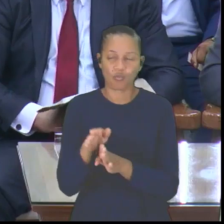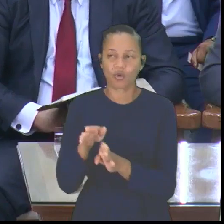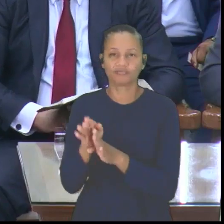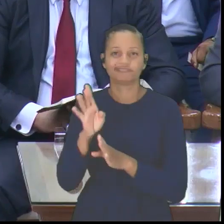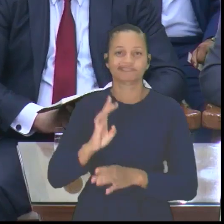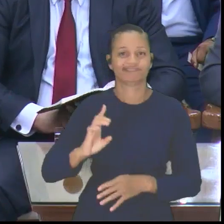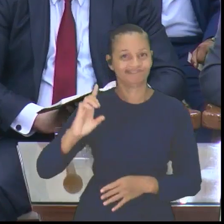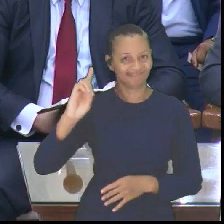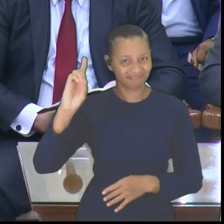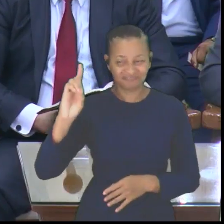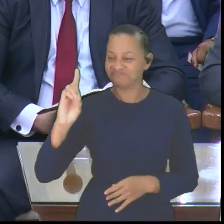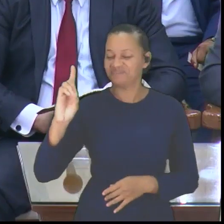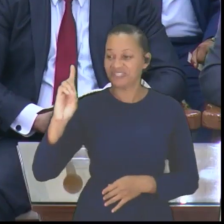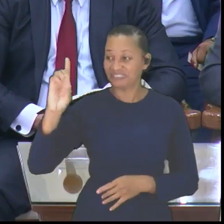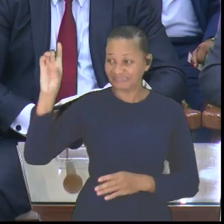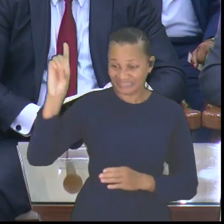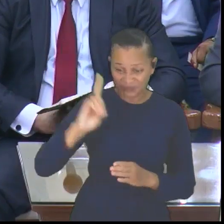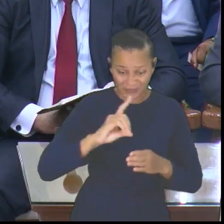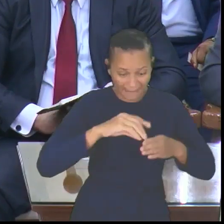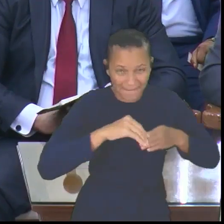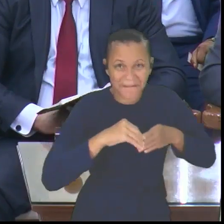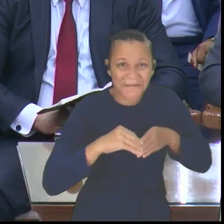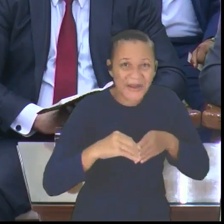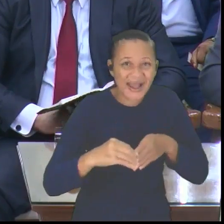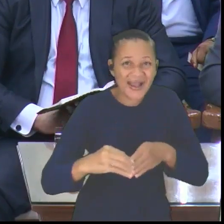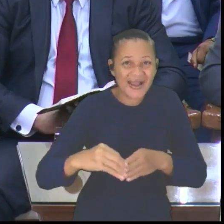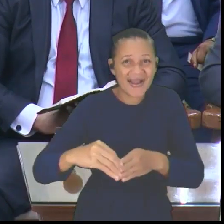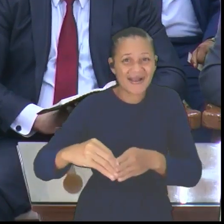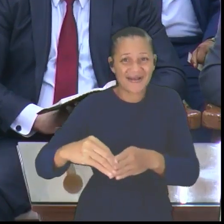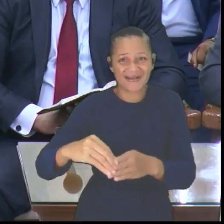Deus, da guia de Deus.